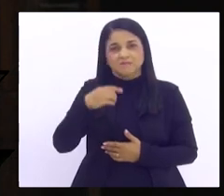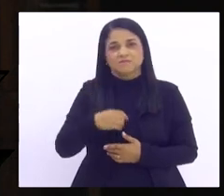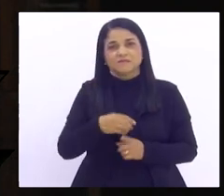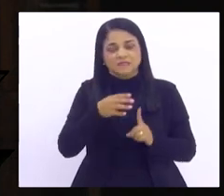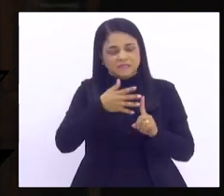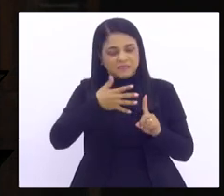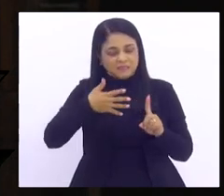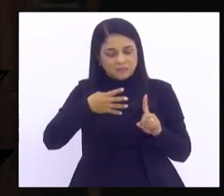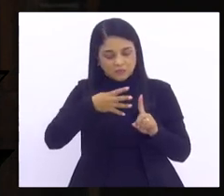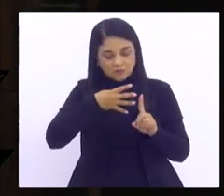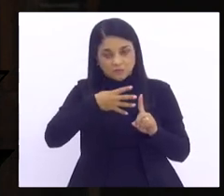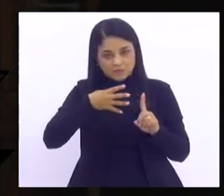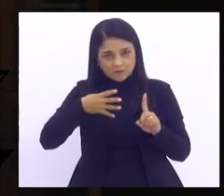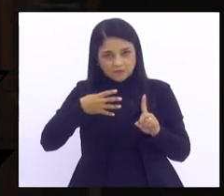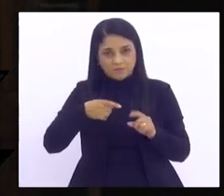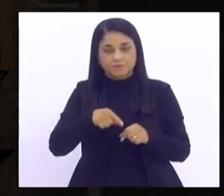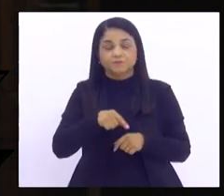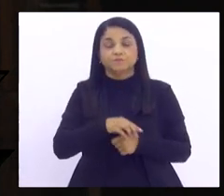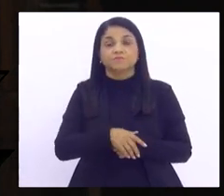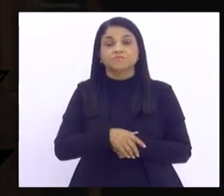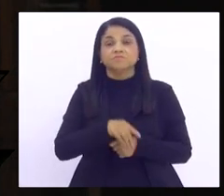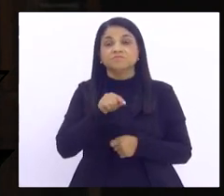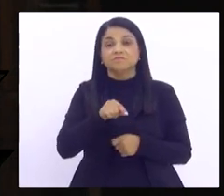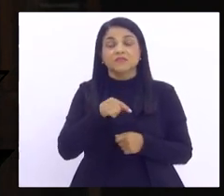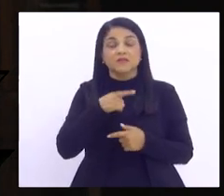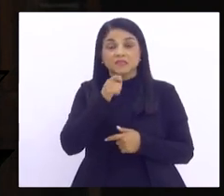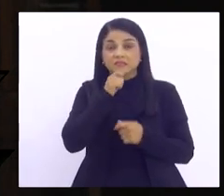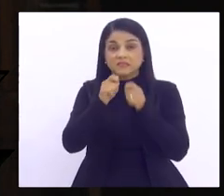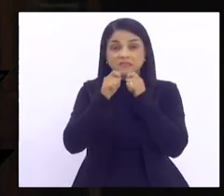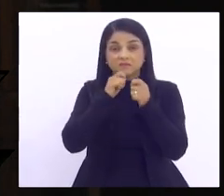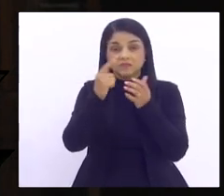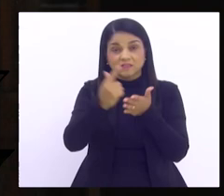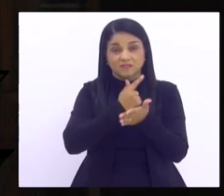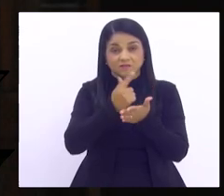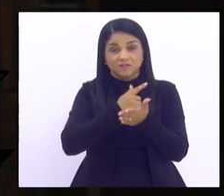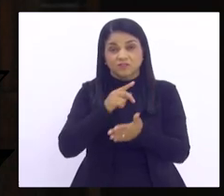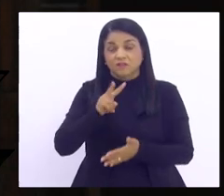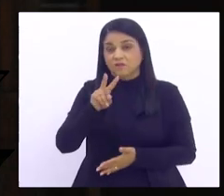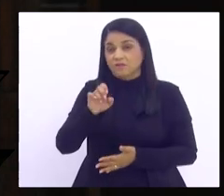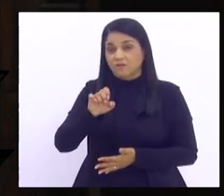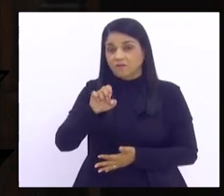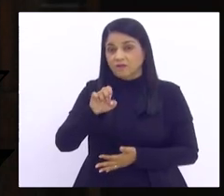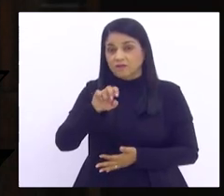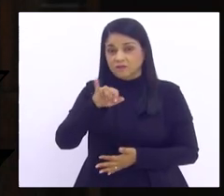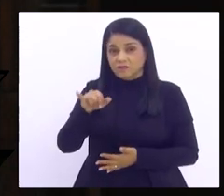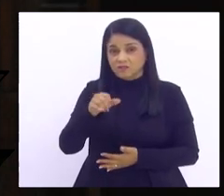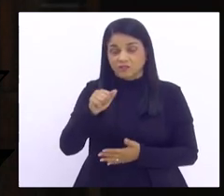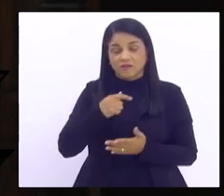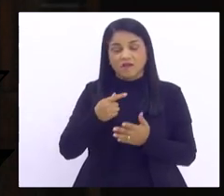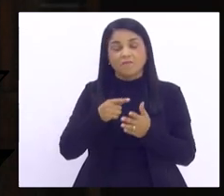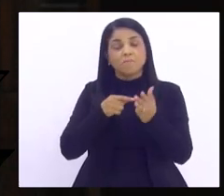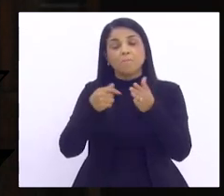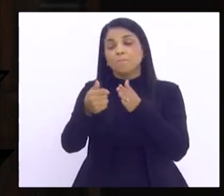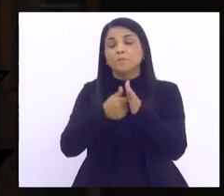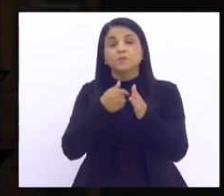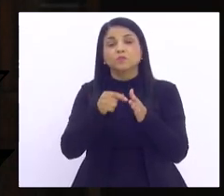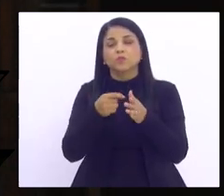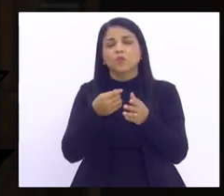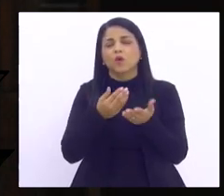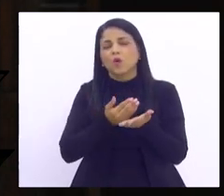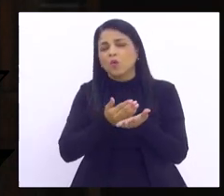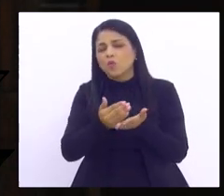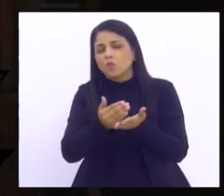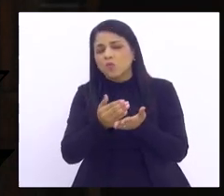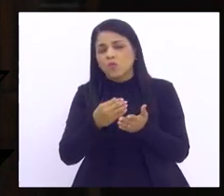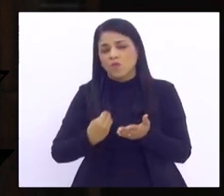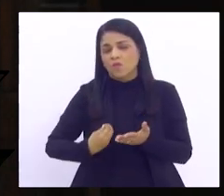Então, o que ele diz? Ele deu uma entrevista à Veja, aqui no Brasil. Então, a revista perguntou a ele, a vida começa a